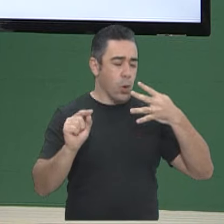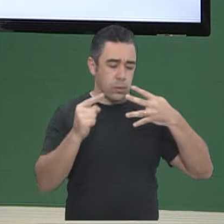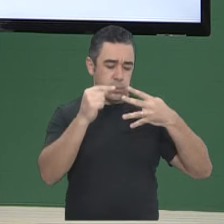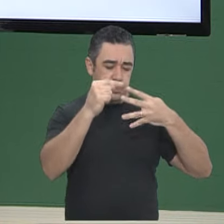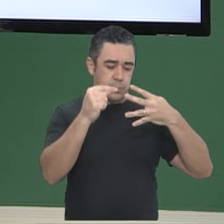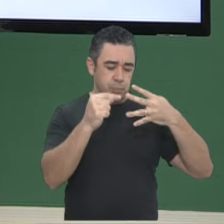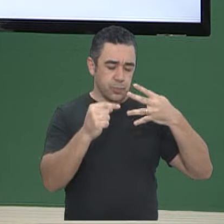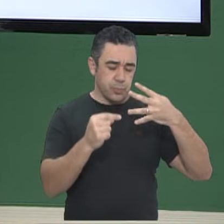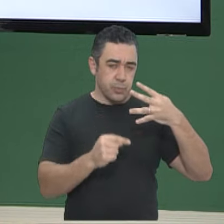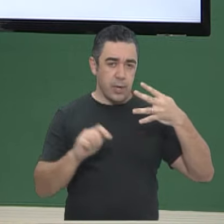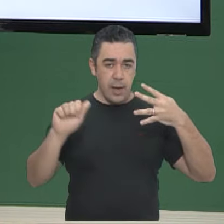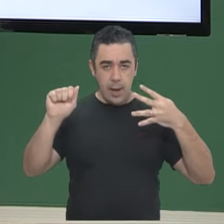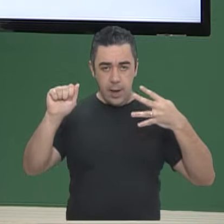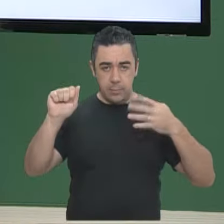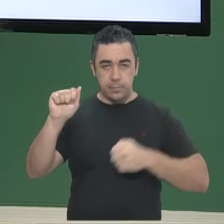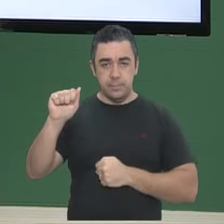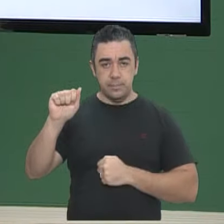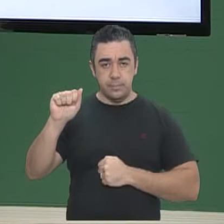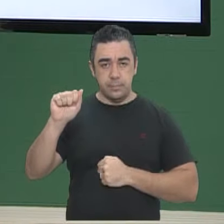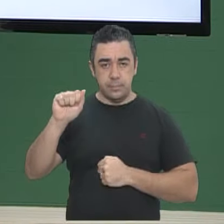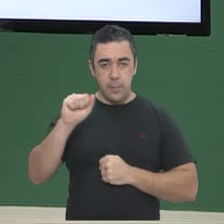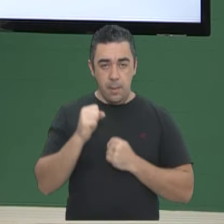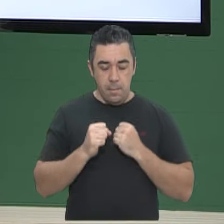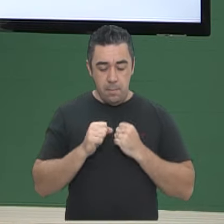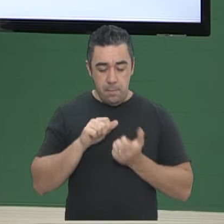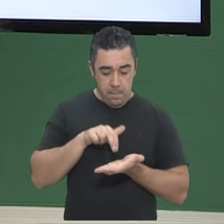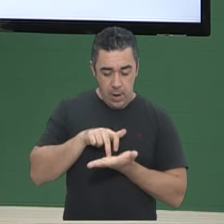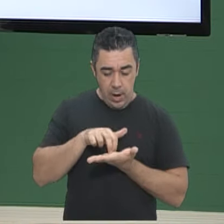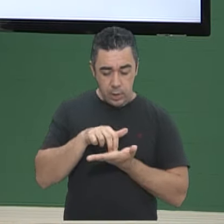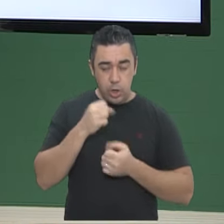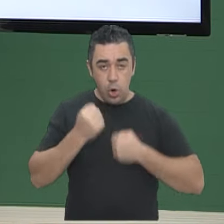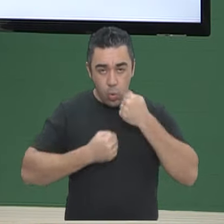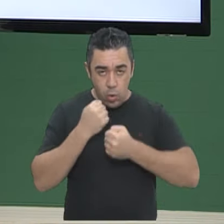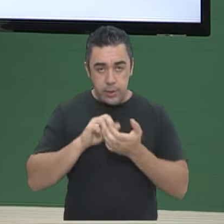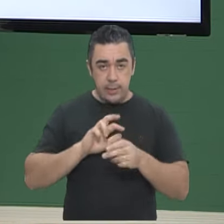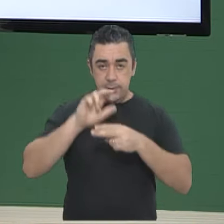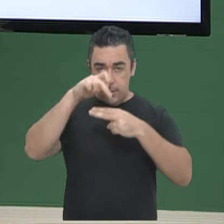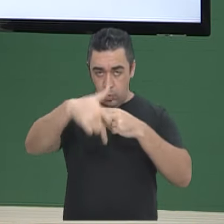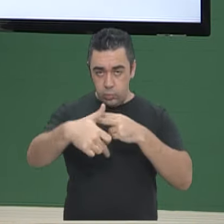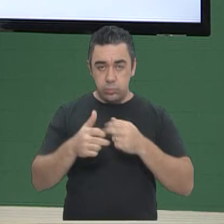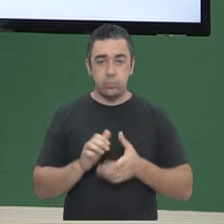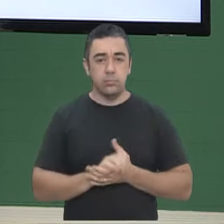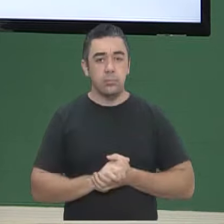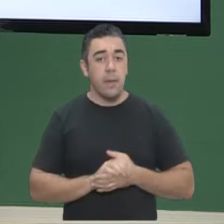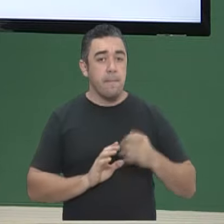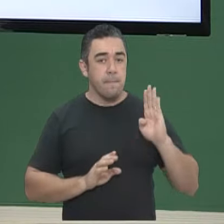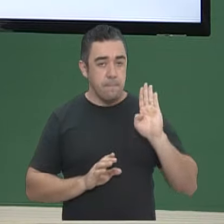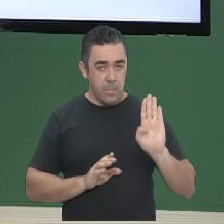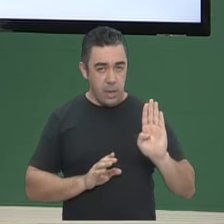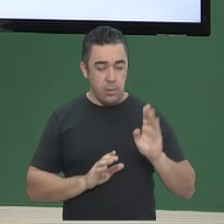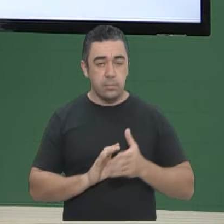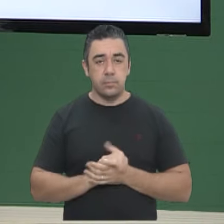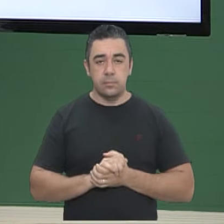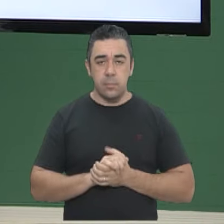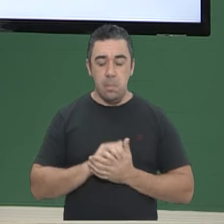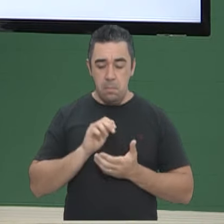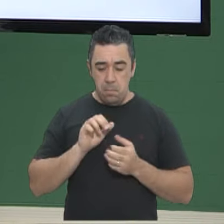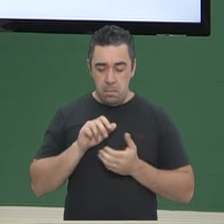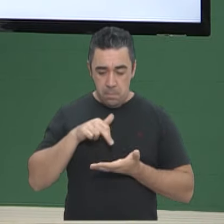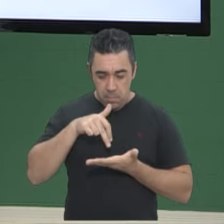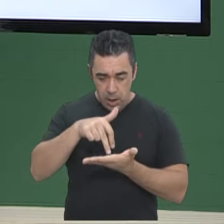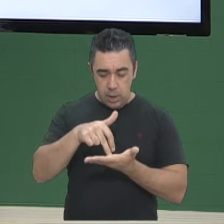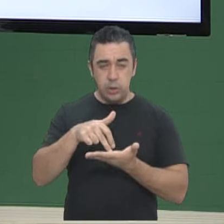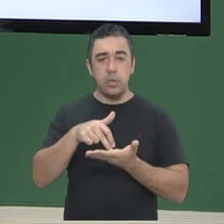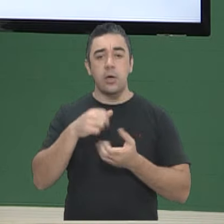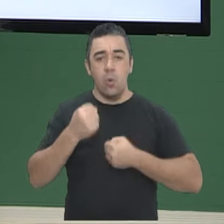elas? Alternativa A, a marcha, a corrida e salto. Alternativa B, marcha, corrida